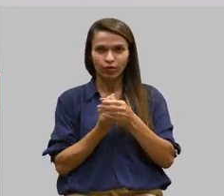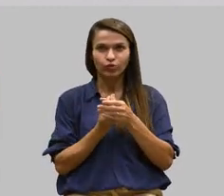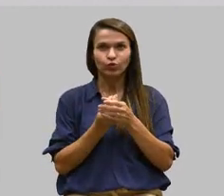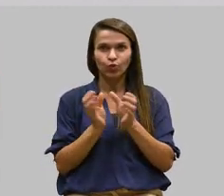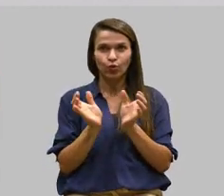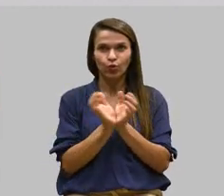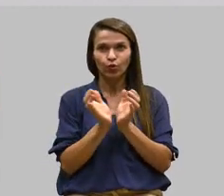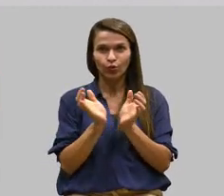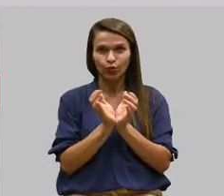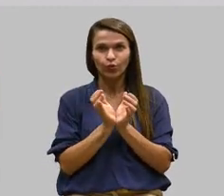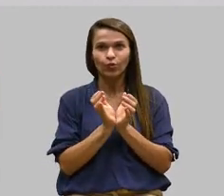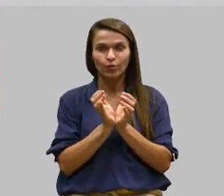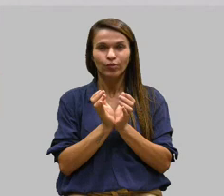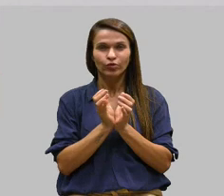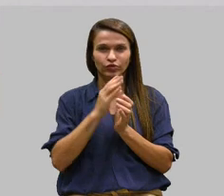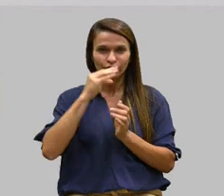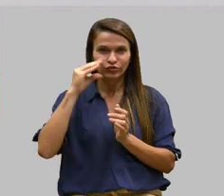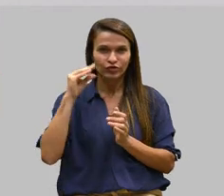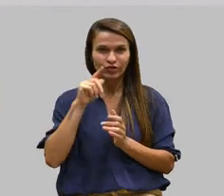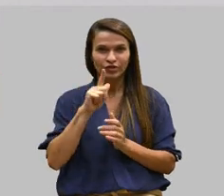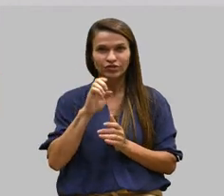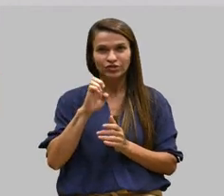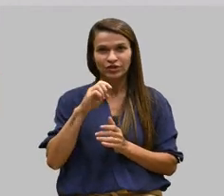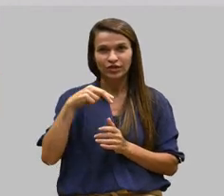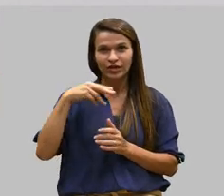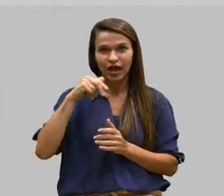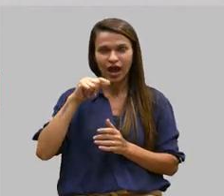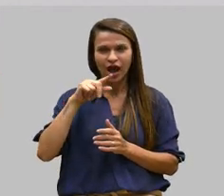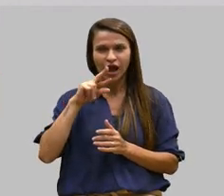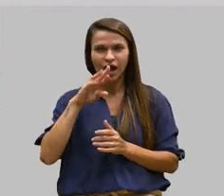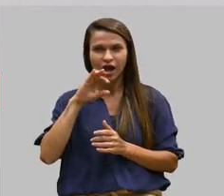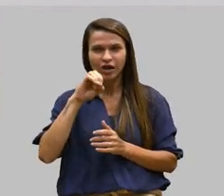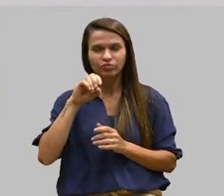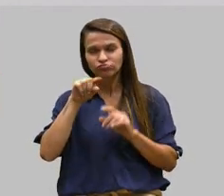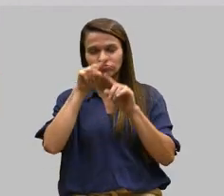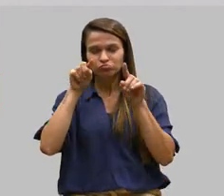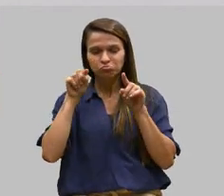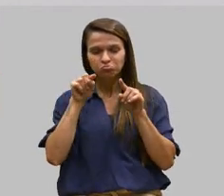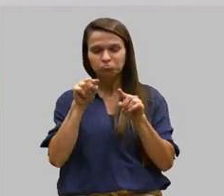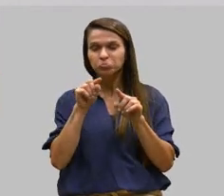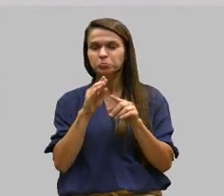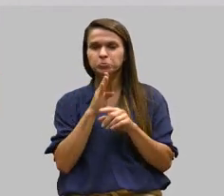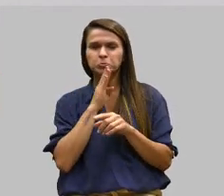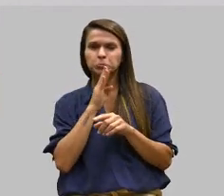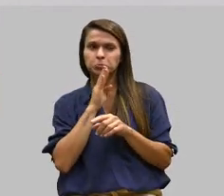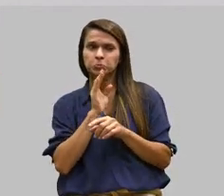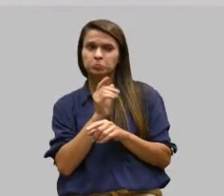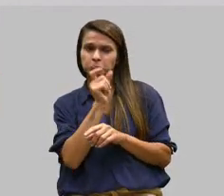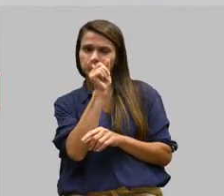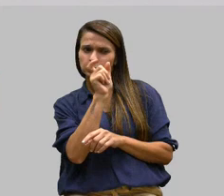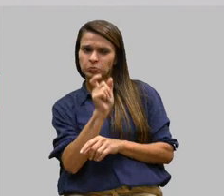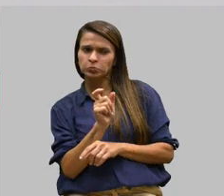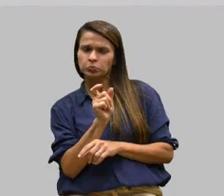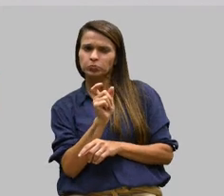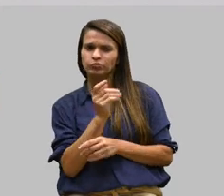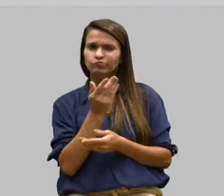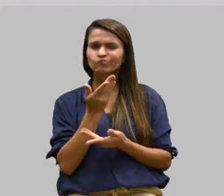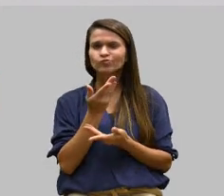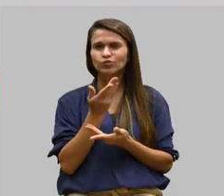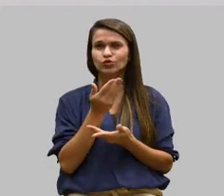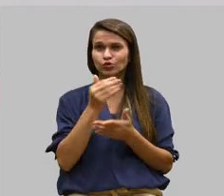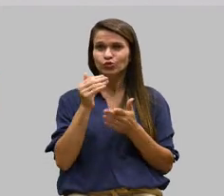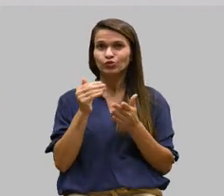Genaro para mim foi era um ponto de interrogação né Por desconhecimento do que de tudo que